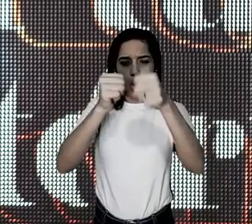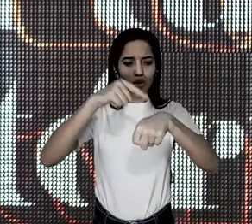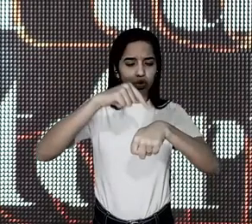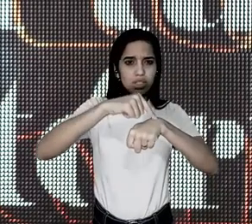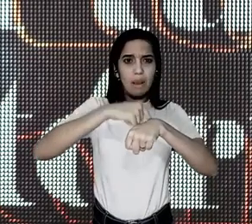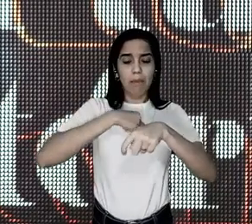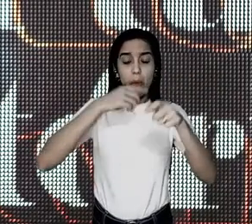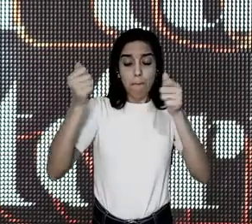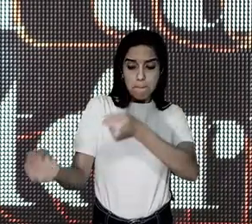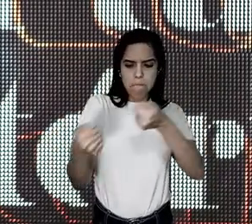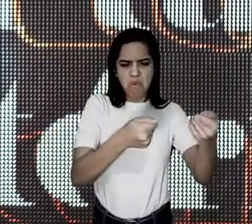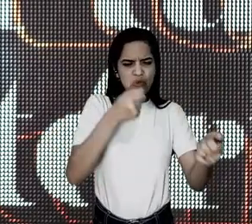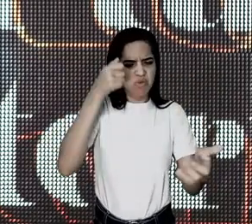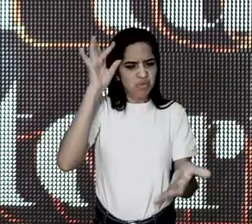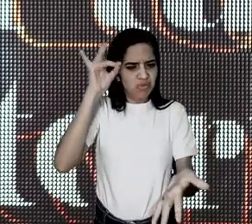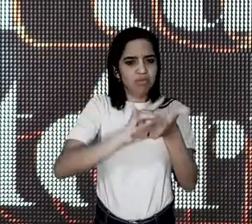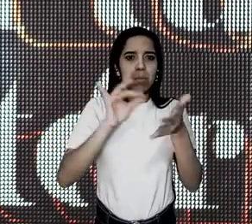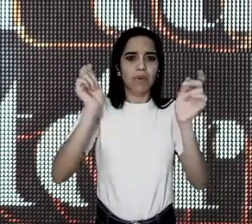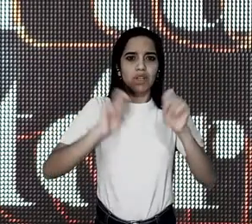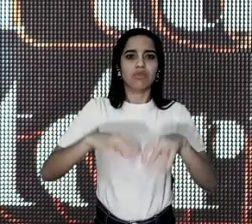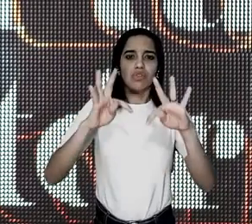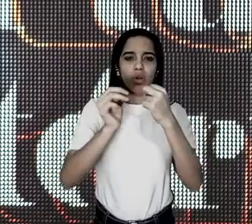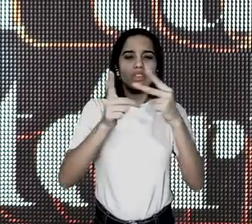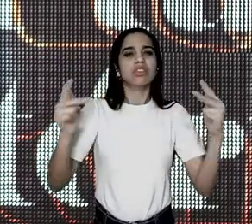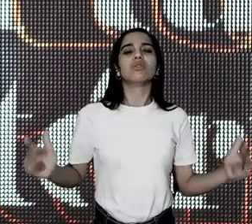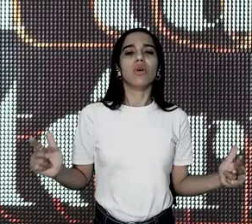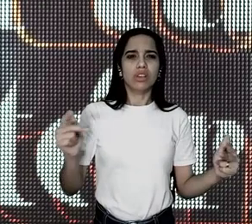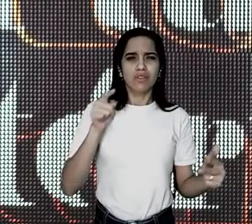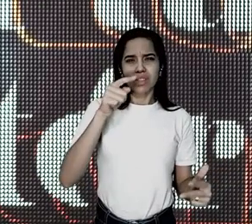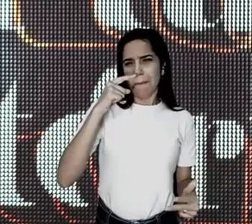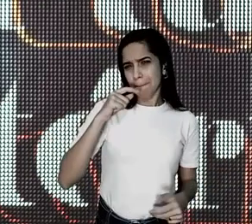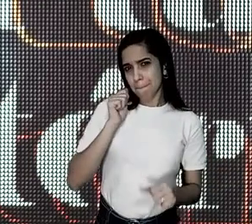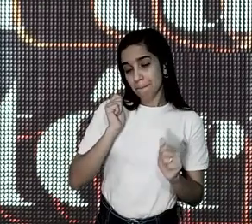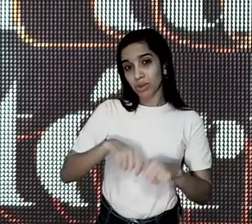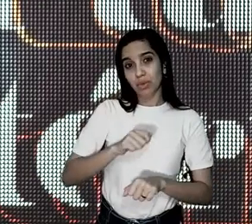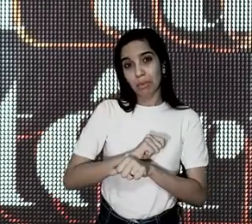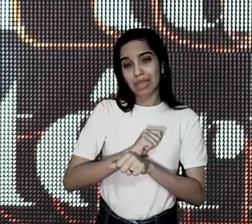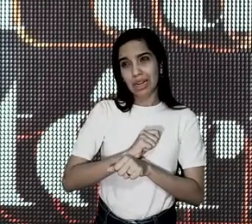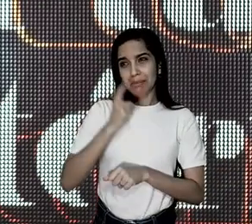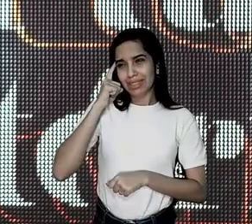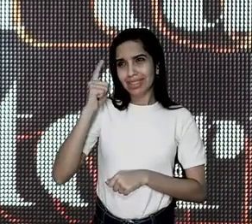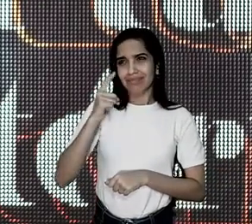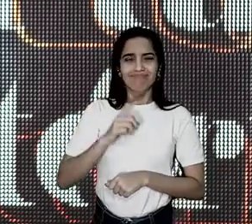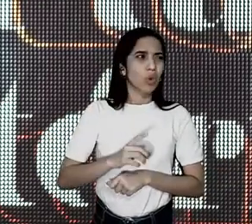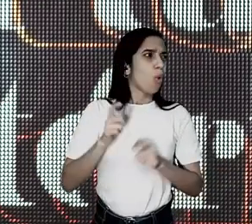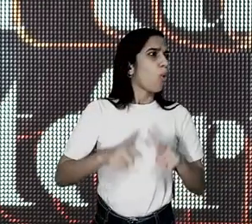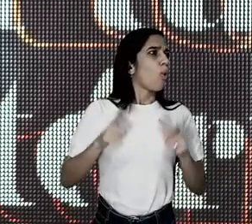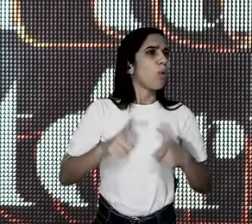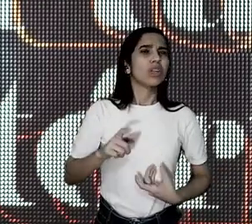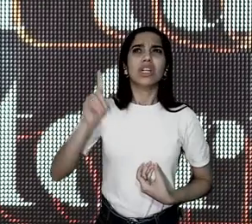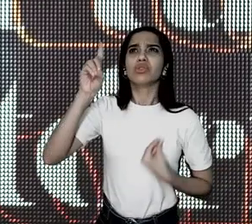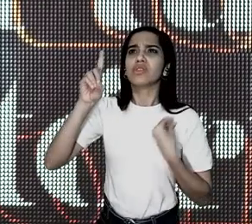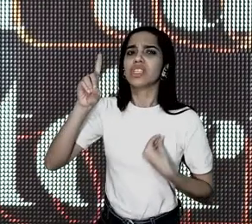fazer todas as coisas. Talvez você esteja aí dizendo, onde está Deus? Ele está atrasado. Mas Deus está